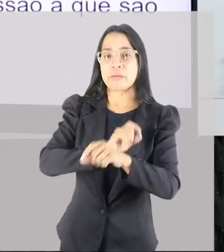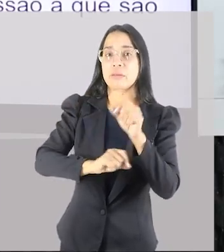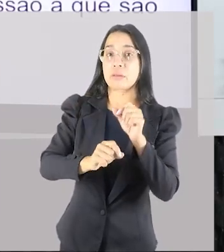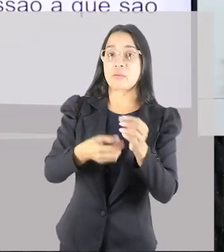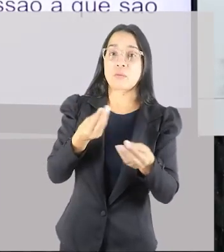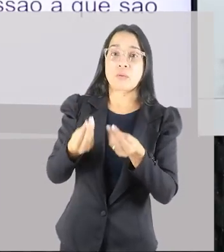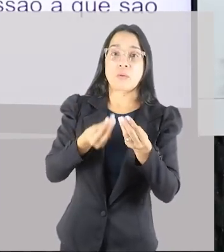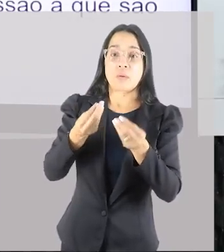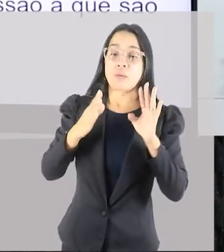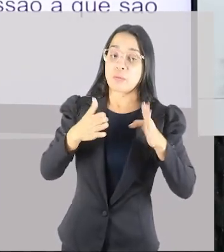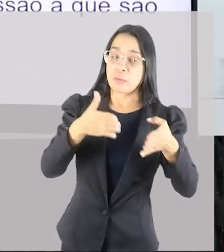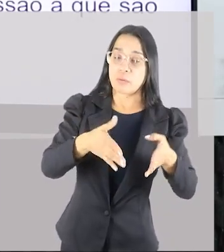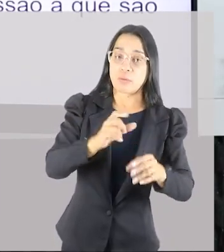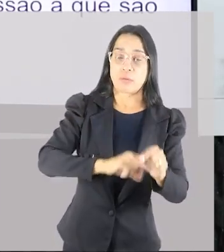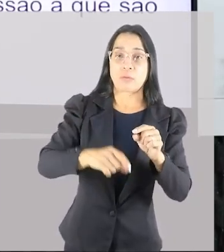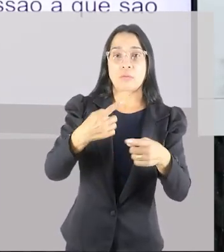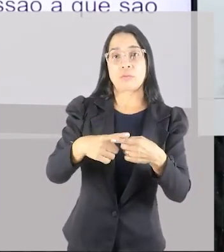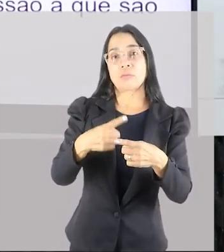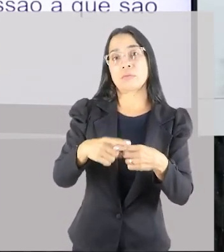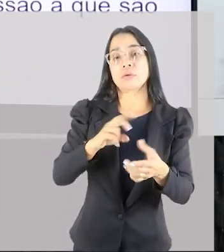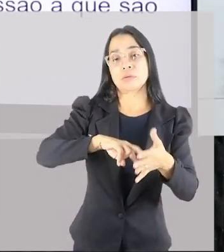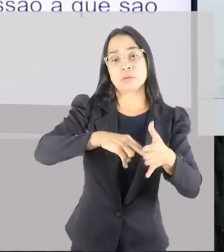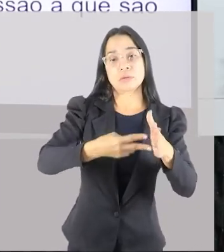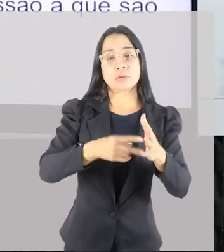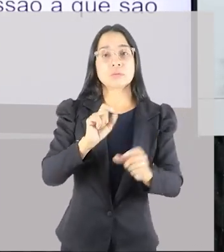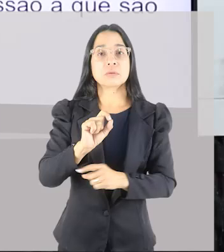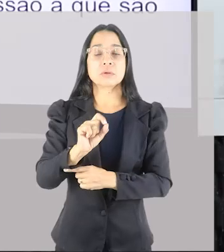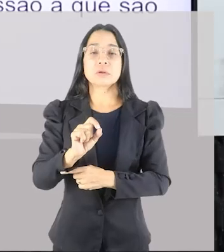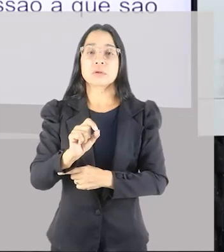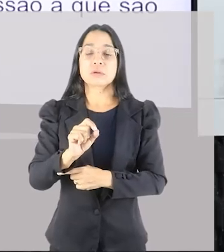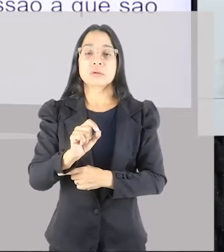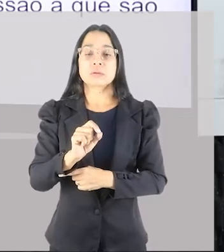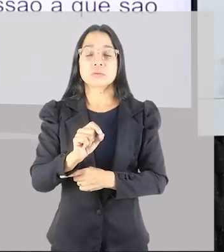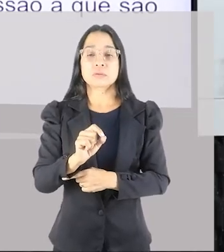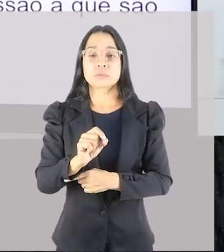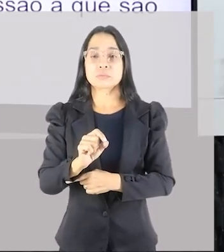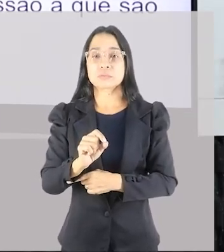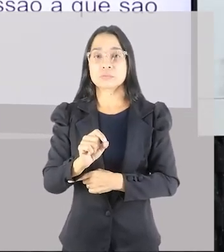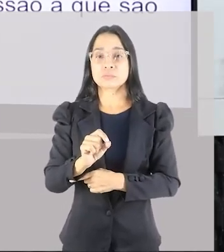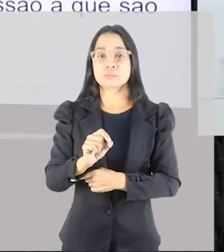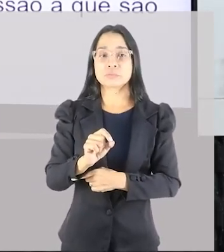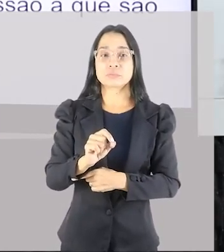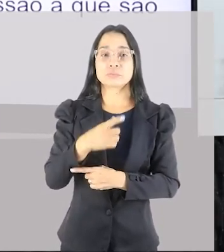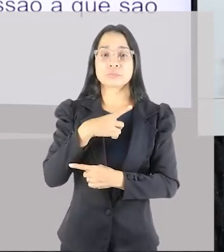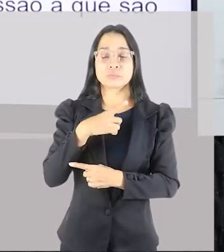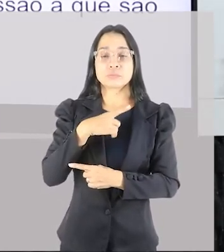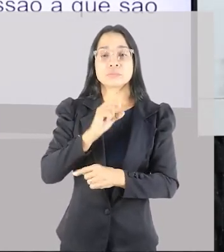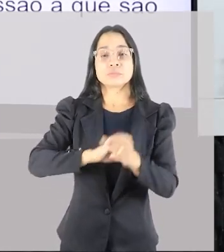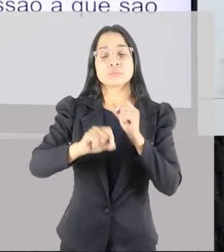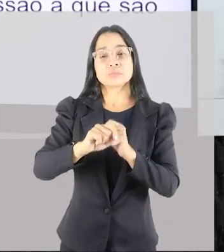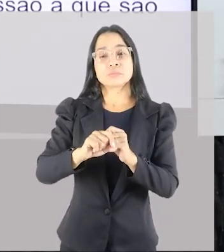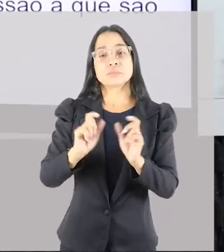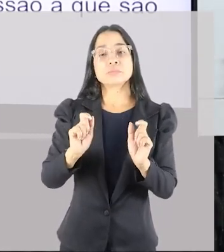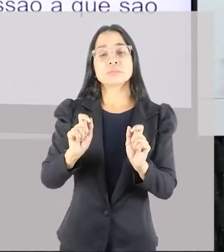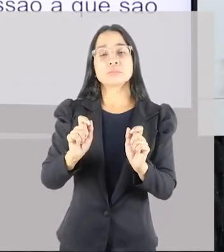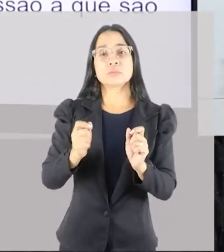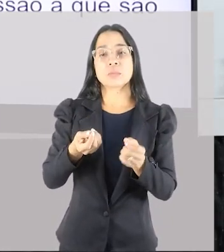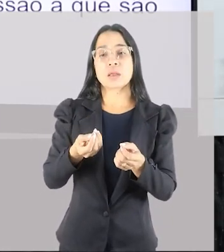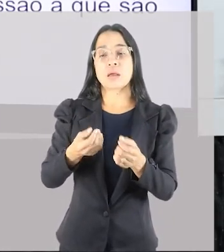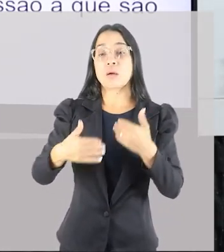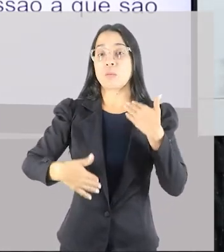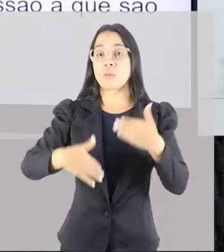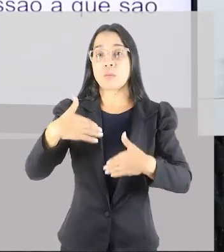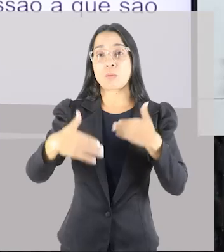necessário porque não significa que você ter necessariamente uma condição